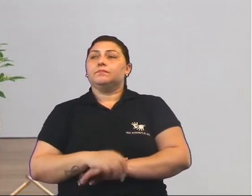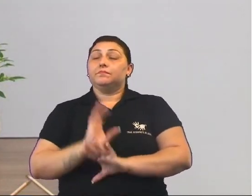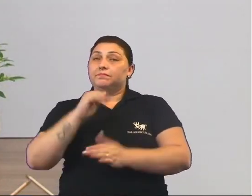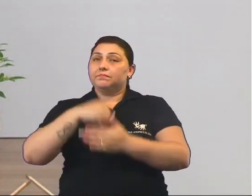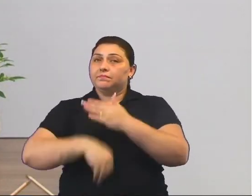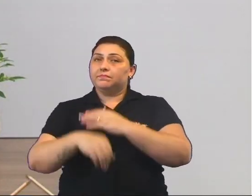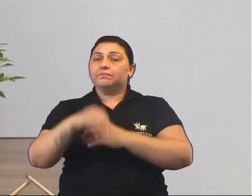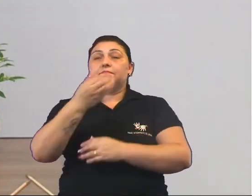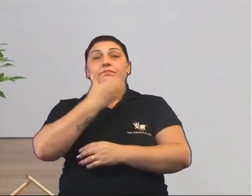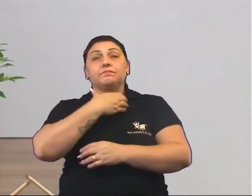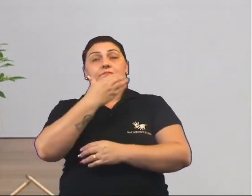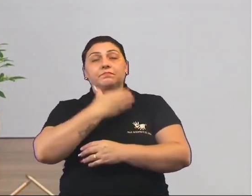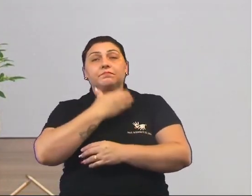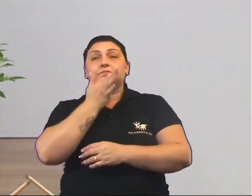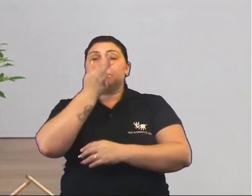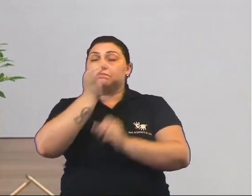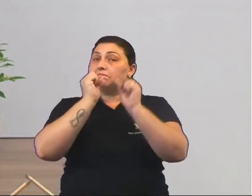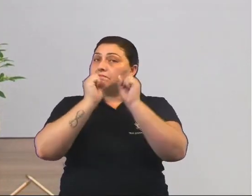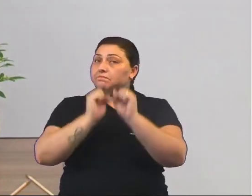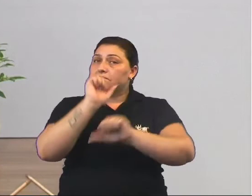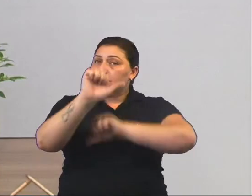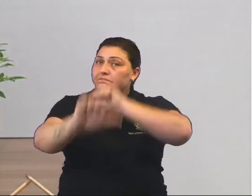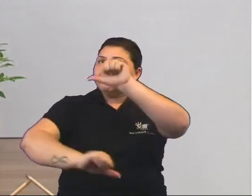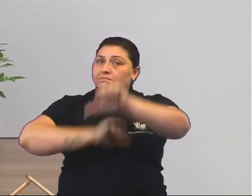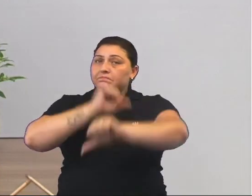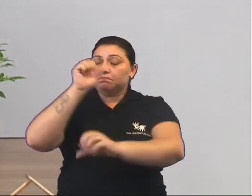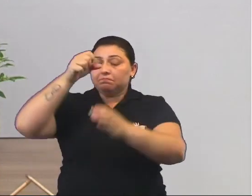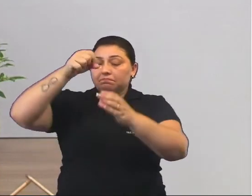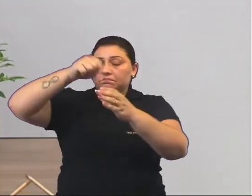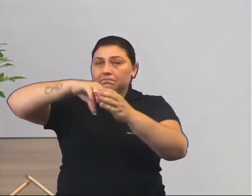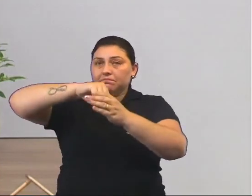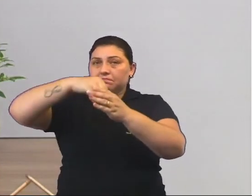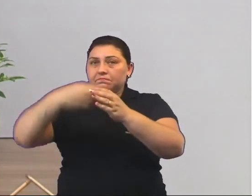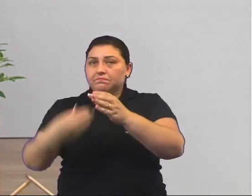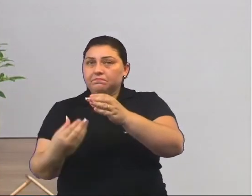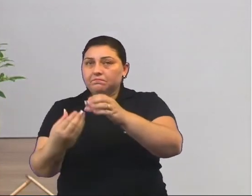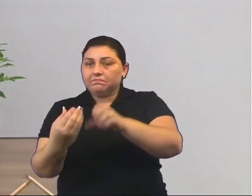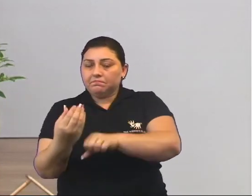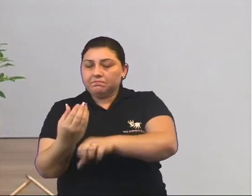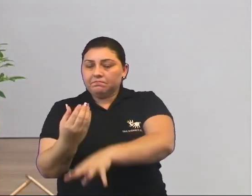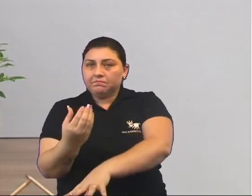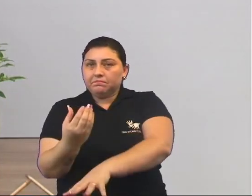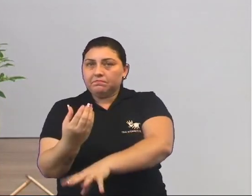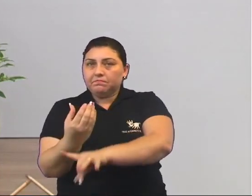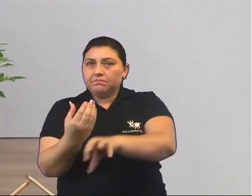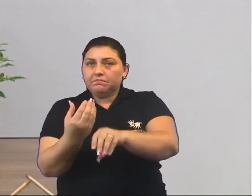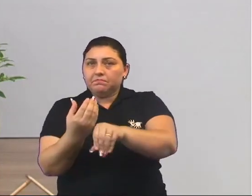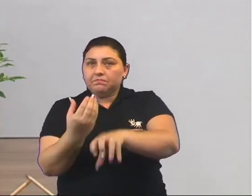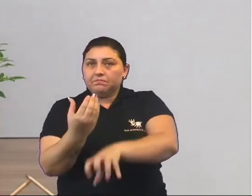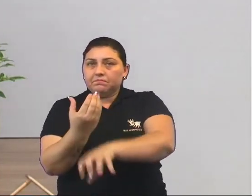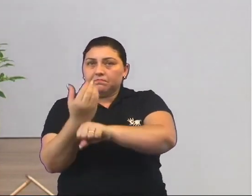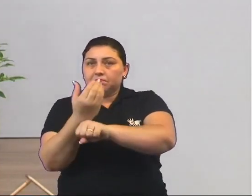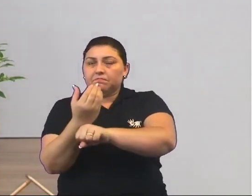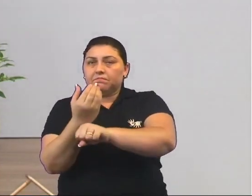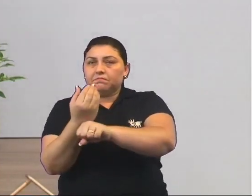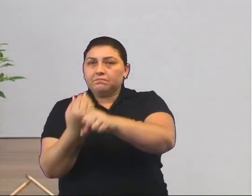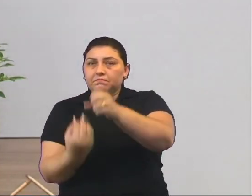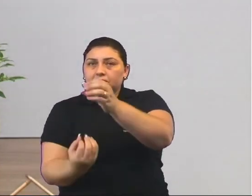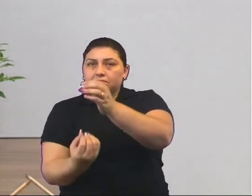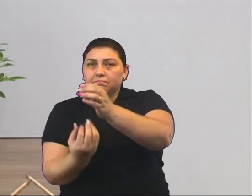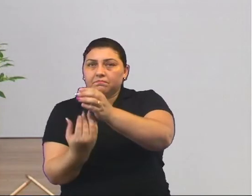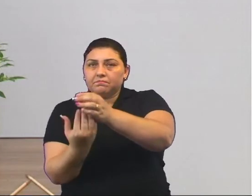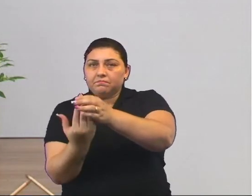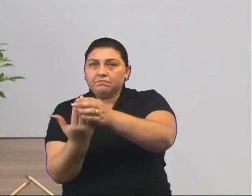guardada dentro do fruto poderá, se o fruto cair ali próximo à árvore ou ser levada